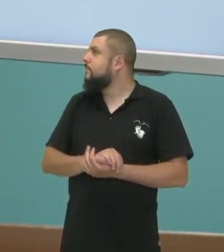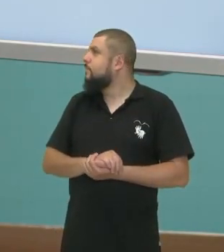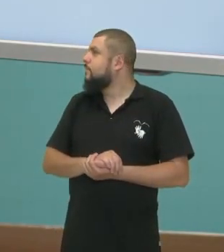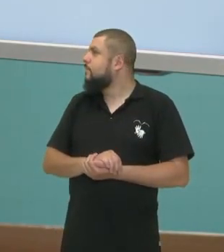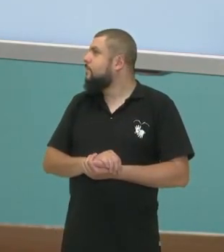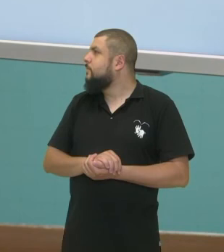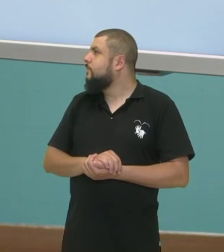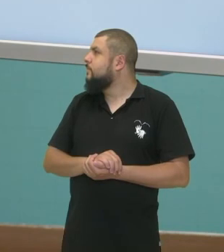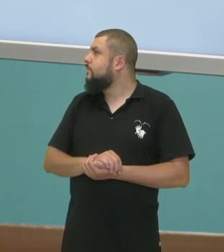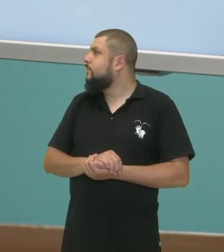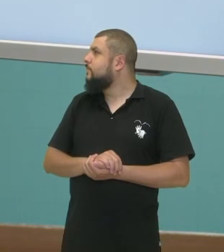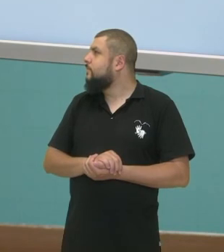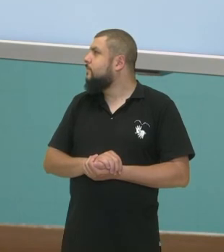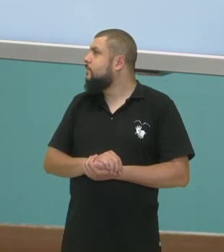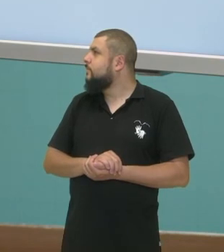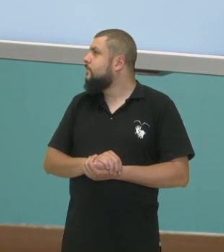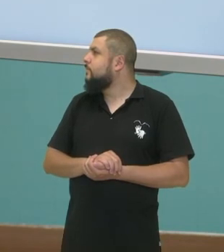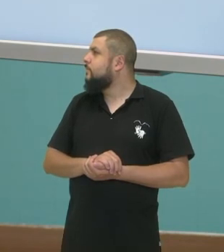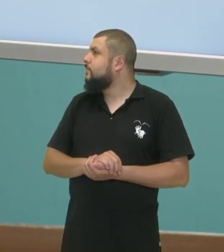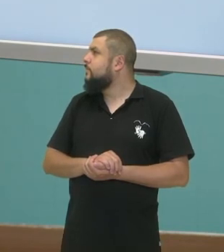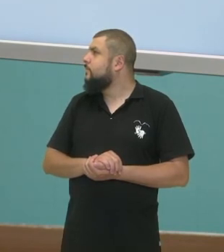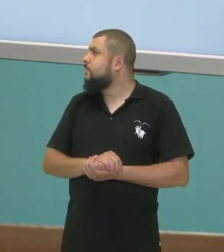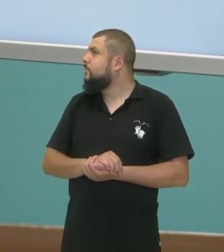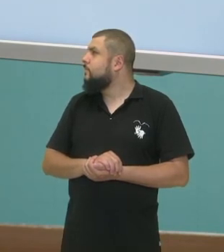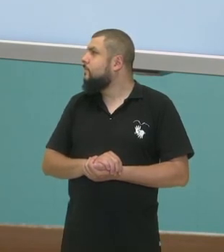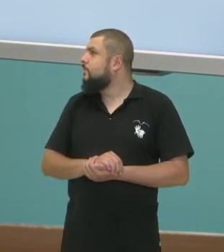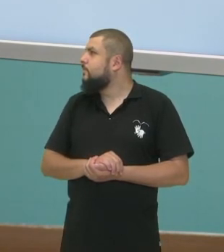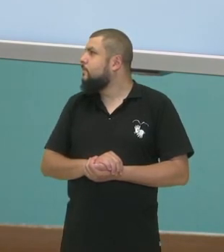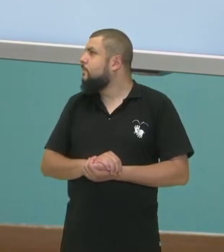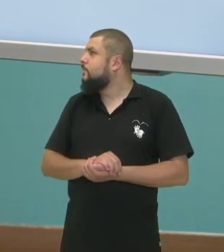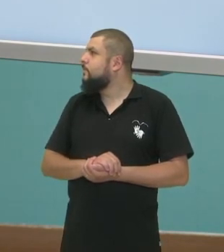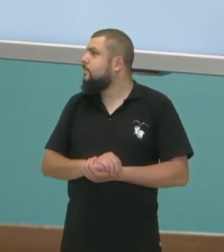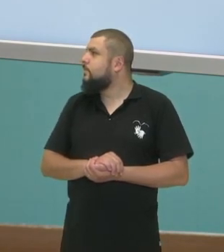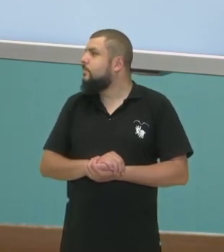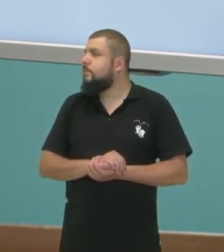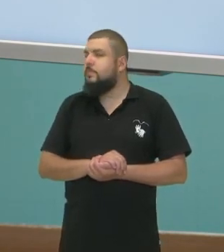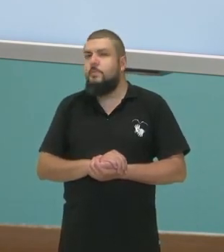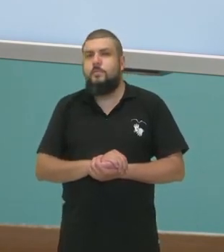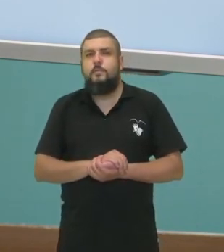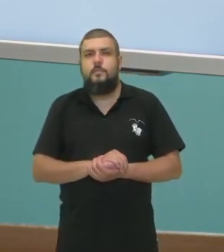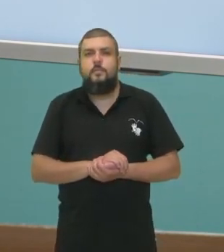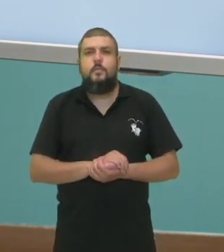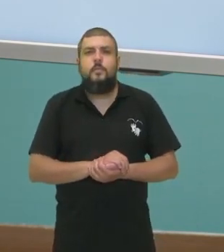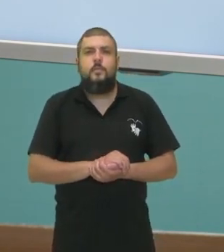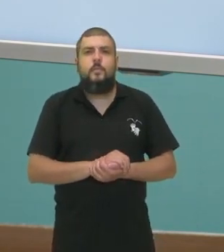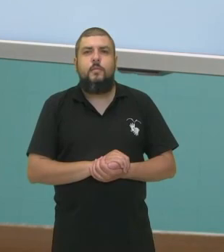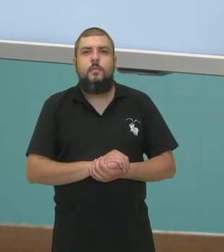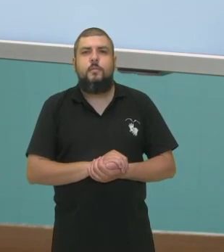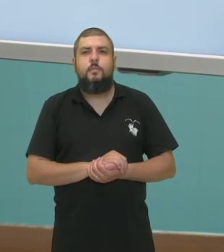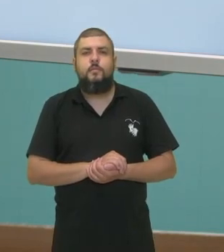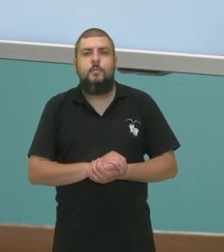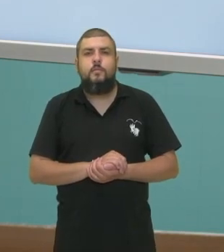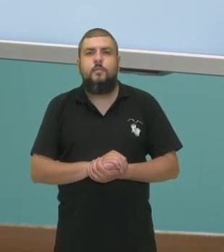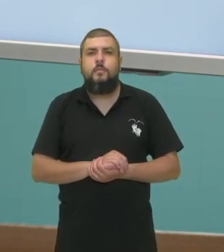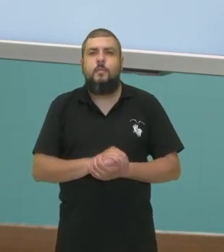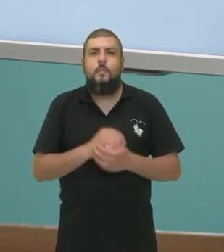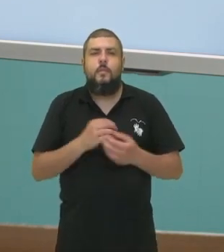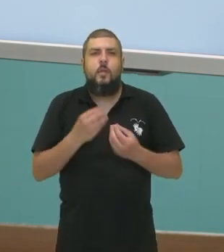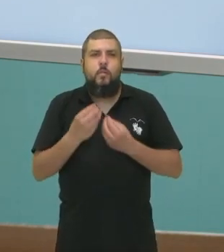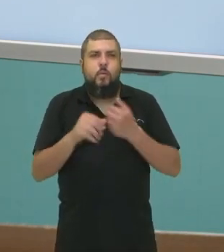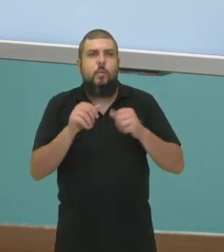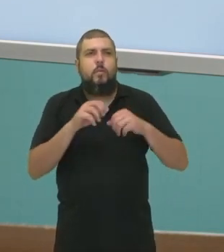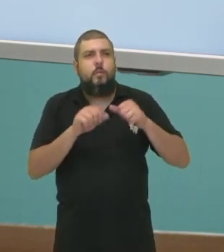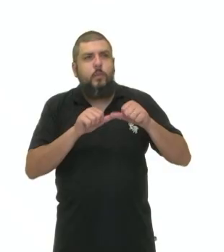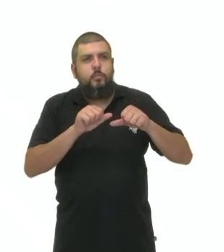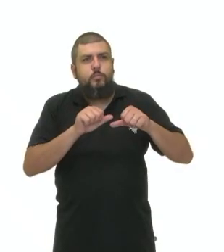faldas plissadas. Tranquilo? A ver. Vamos aí, continuando. Los cambios de la moda a lo largo de los